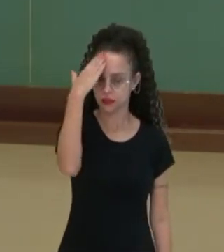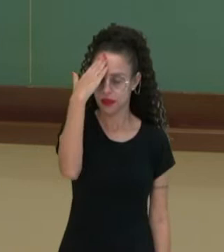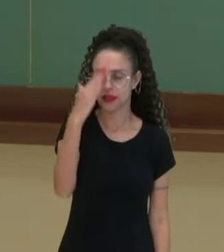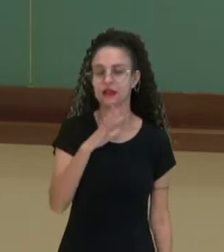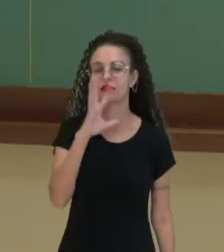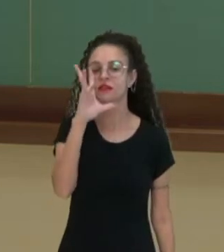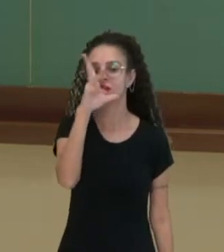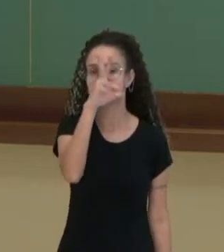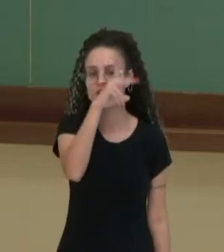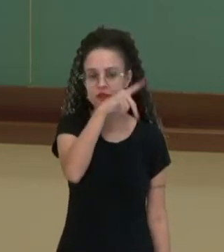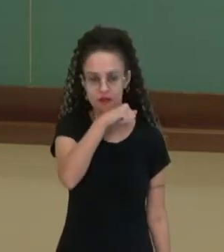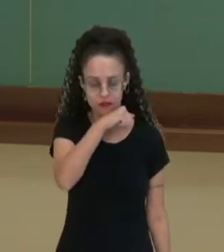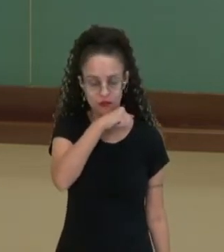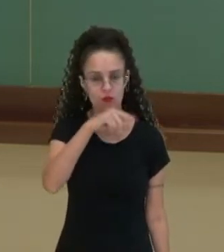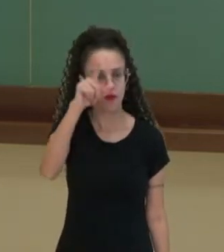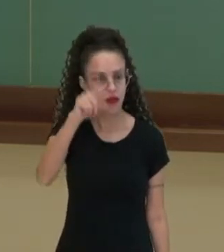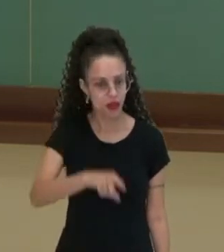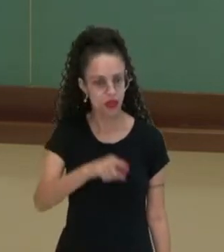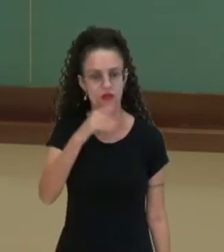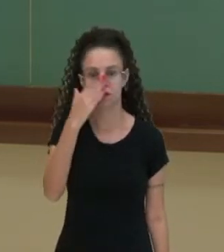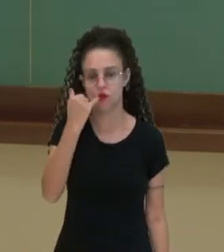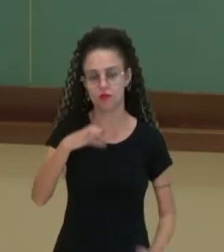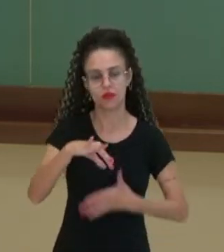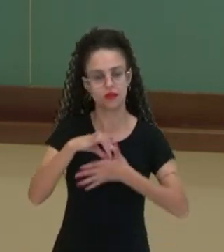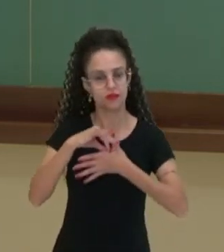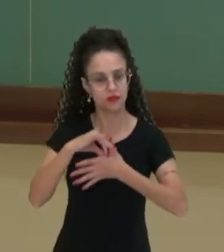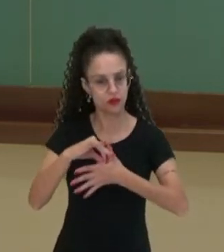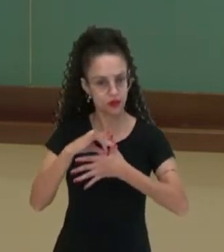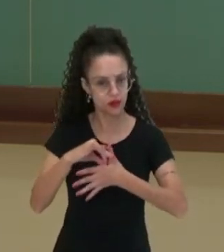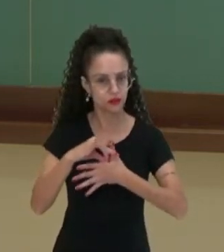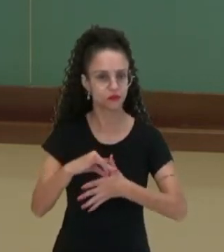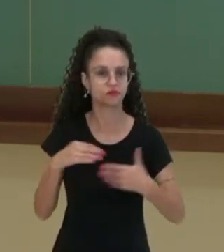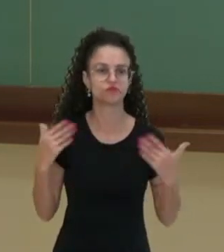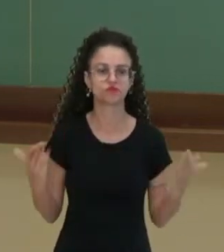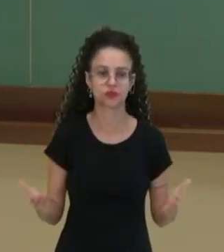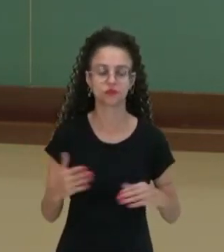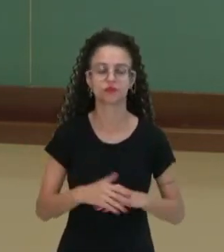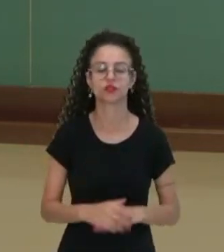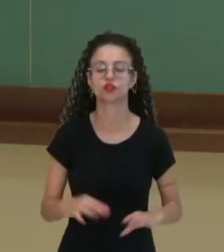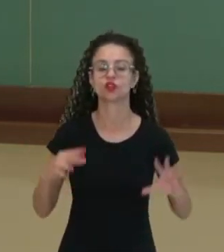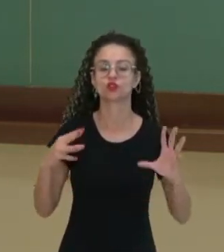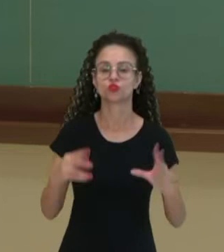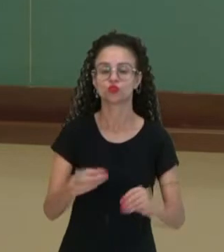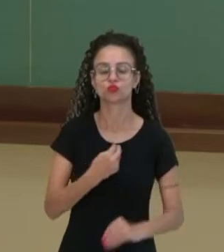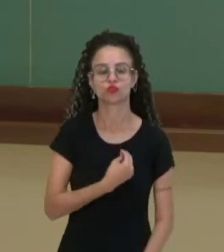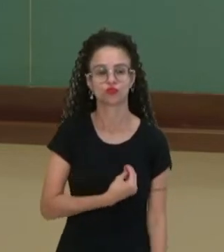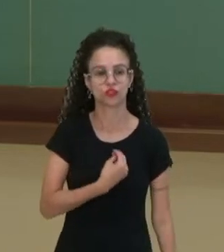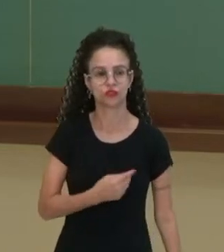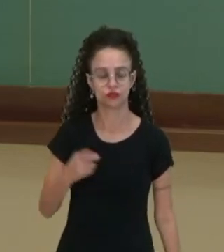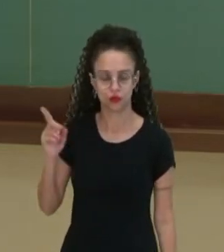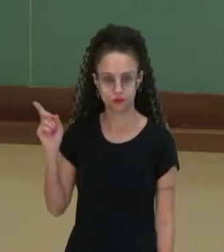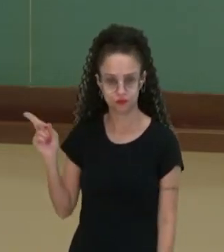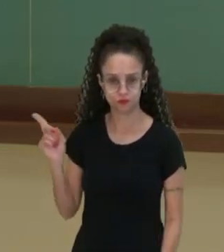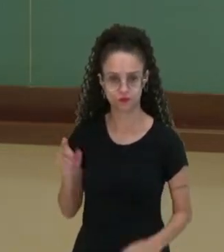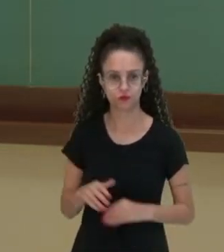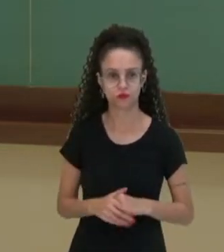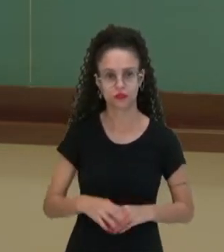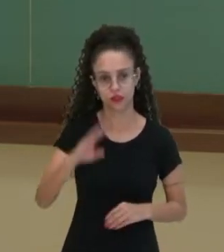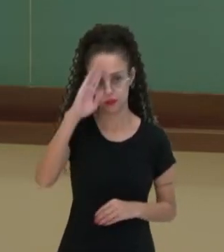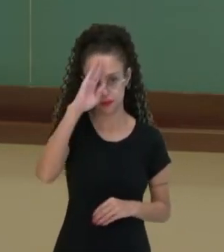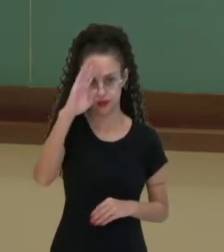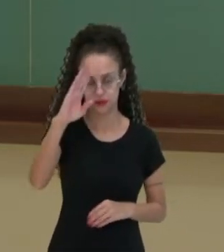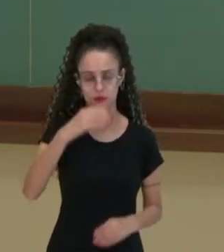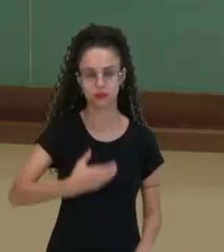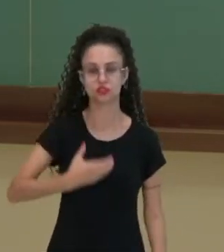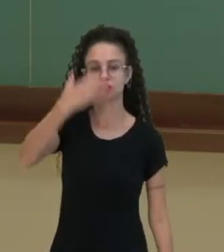leão, ele é um animal carnívoro. Então ele vai se alimentar de carne. Então todos os seres vivos aqui, né? Principalmente a